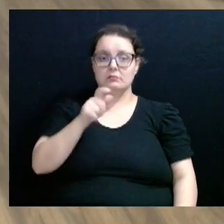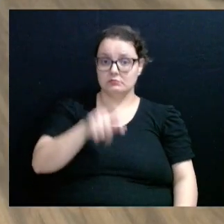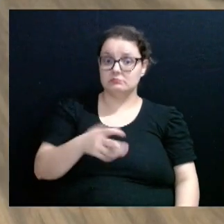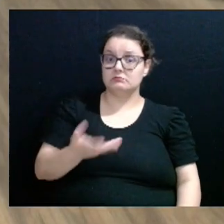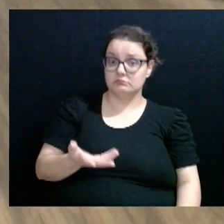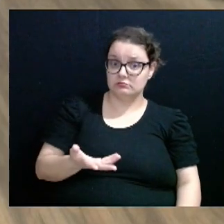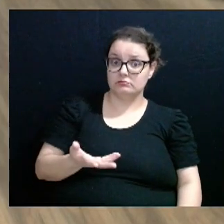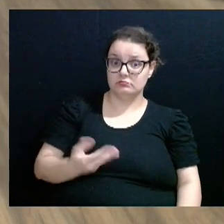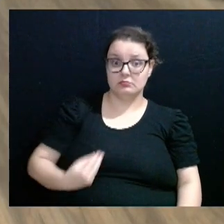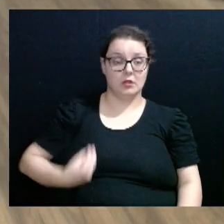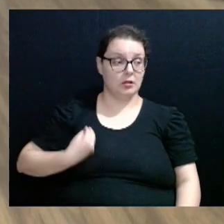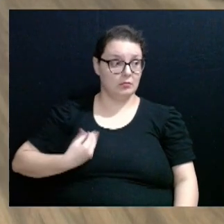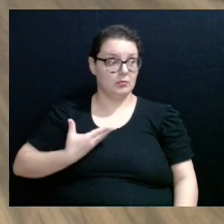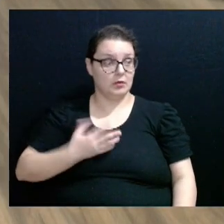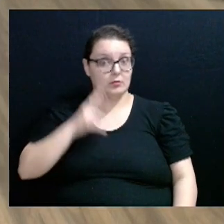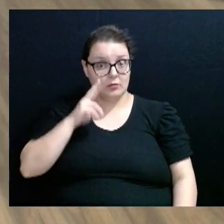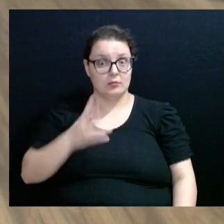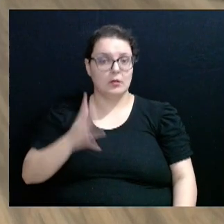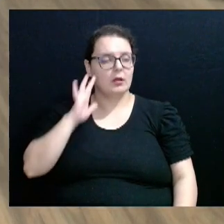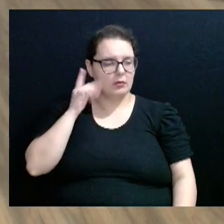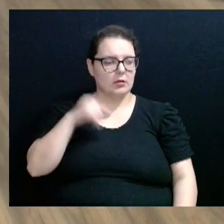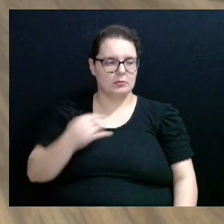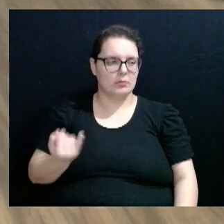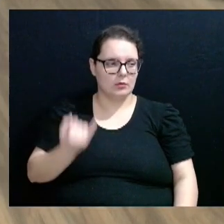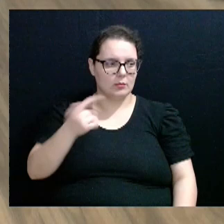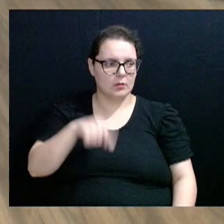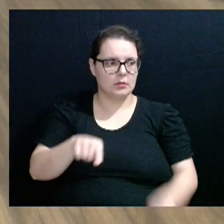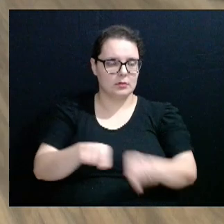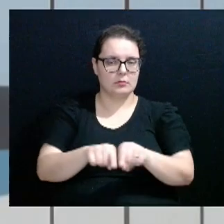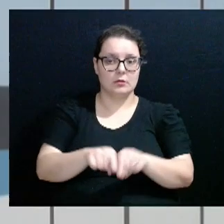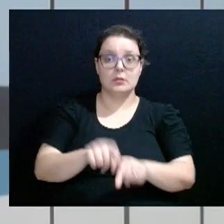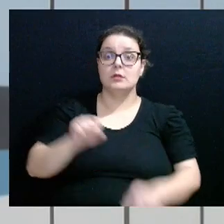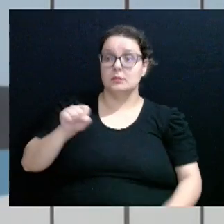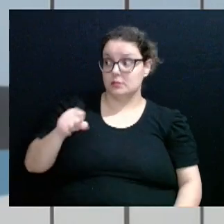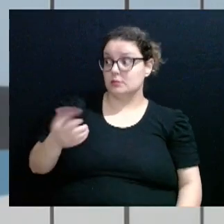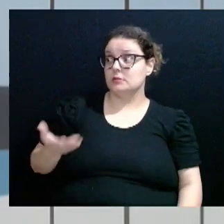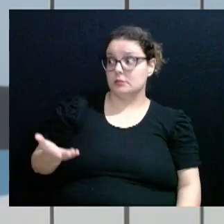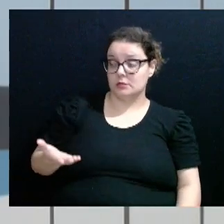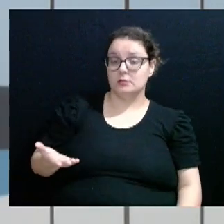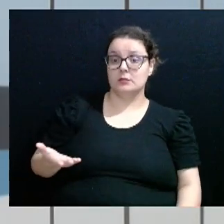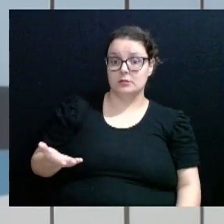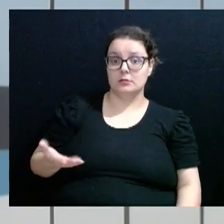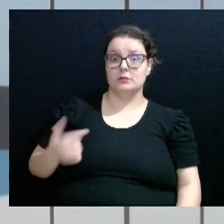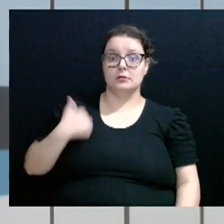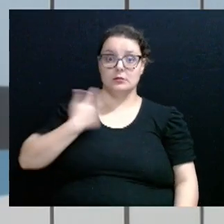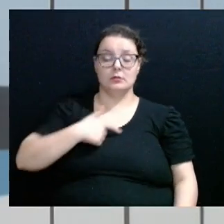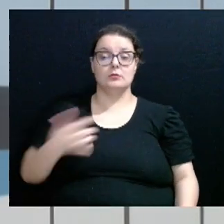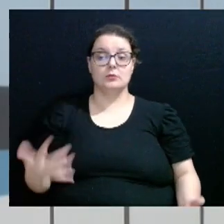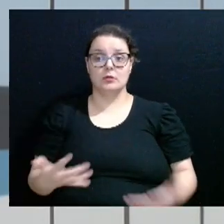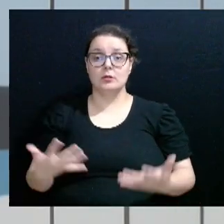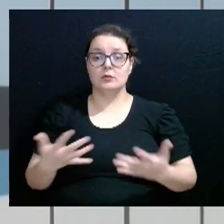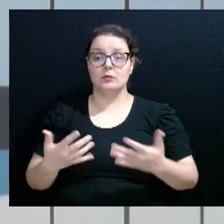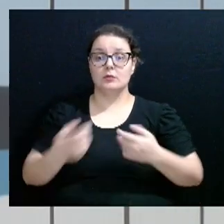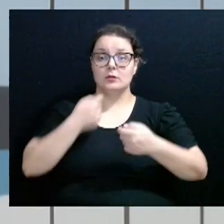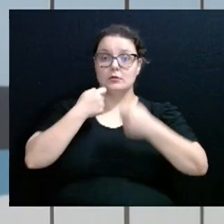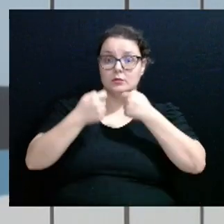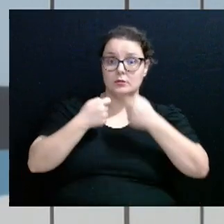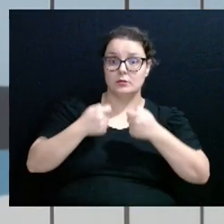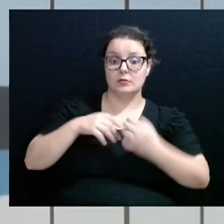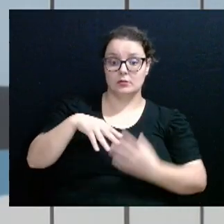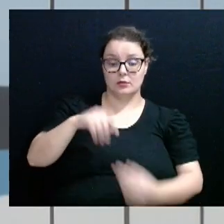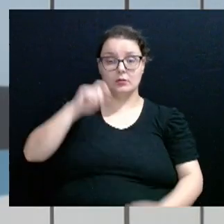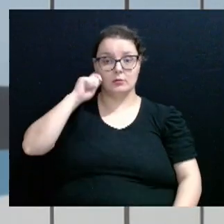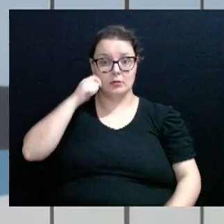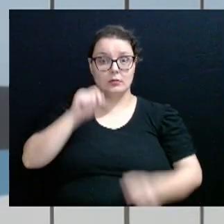que eu vivo. Acho que isso é importante também, né? Exato. A gente incentiva muito que os jornalistas da Alma Preta façam reportagens de